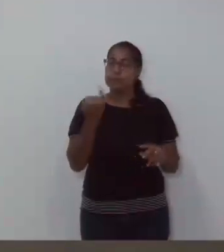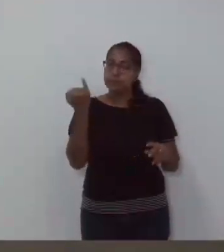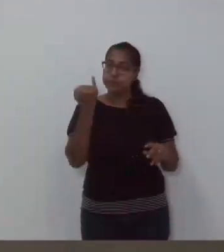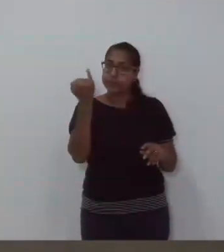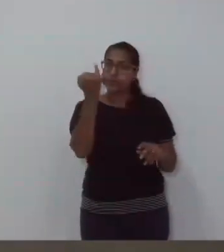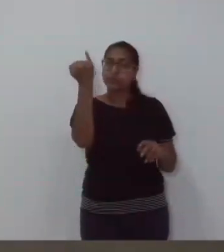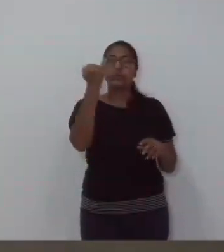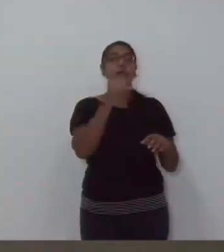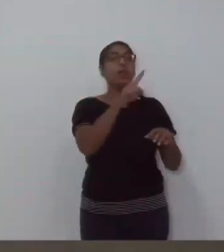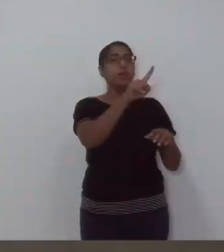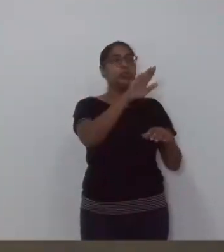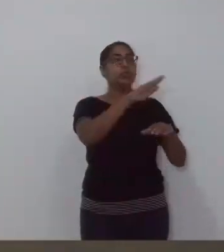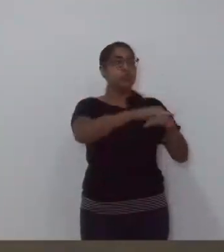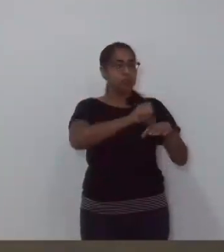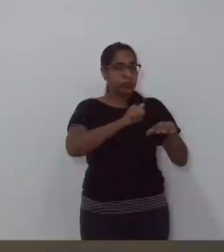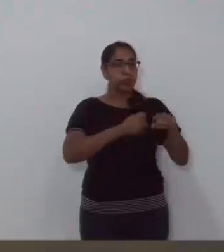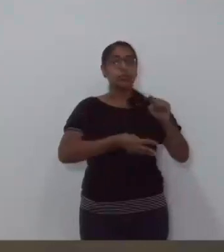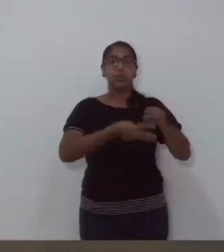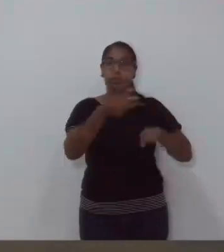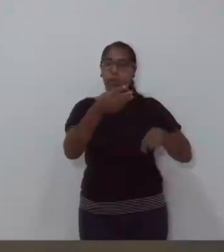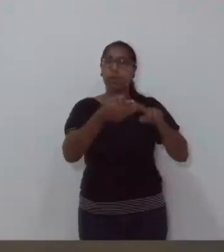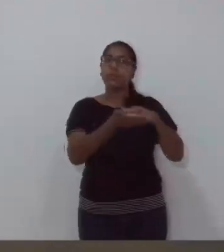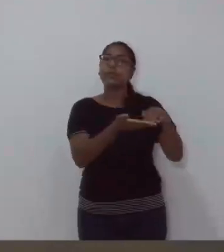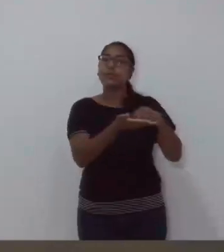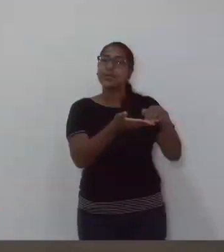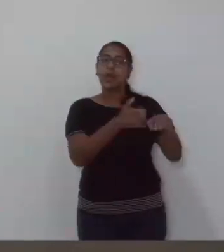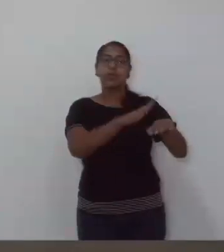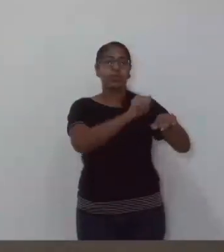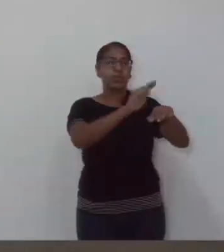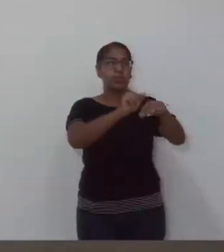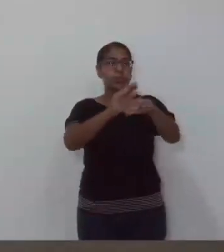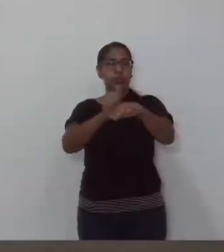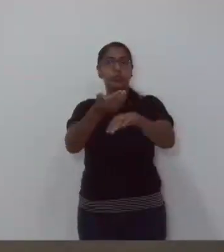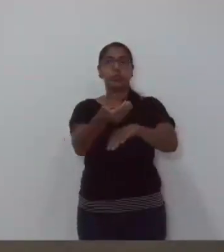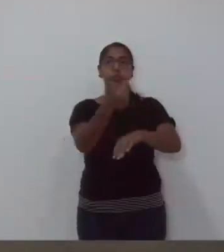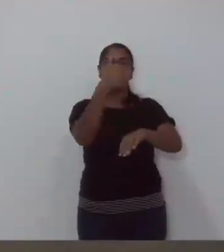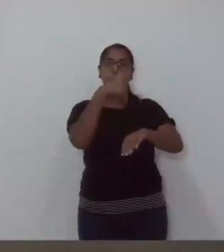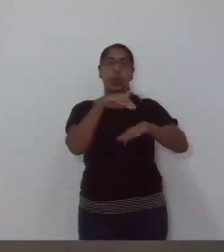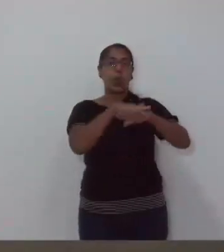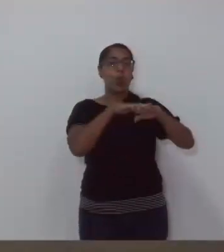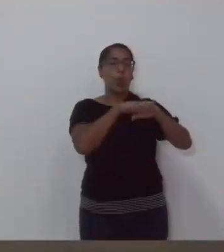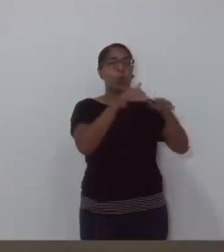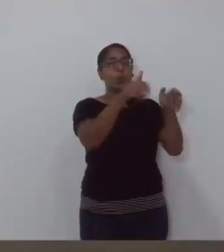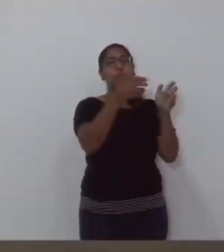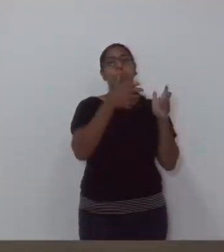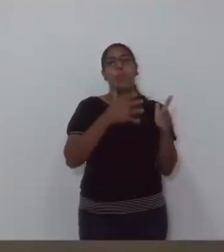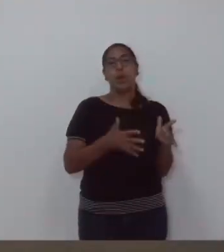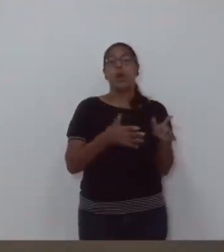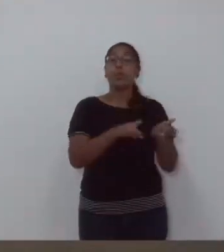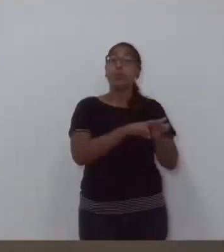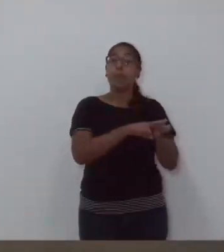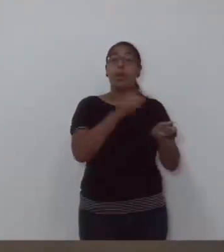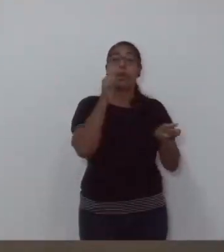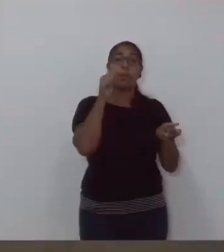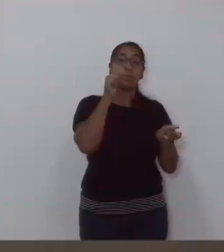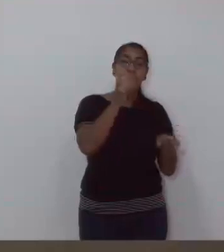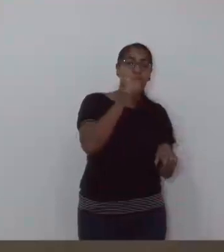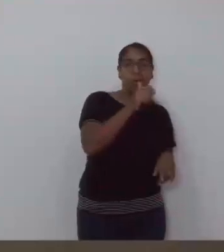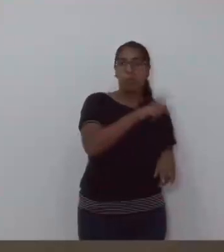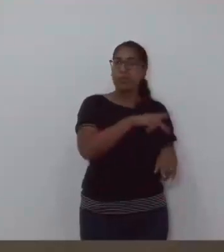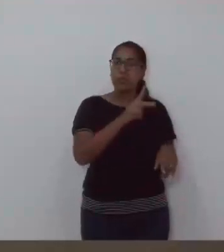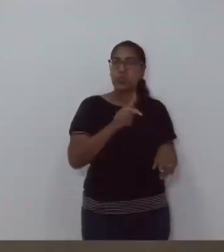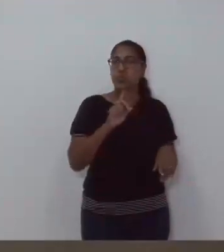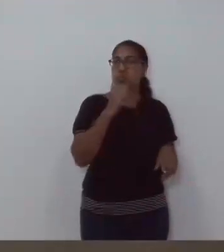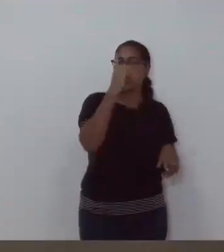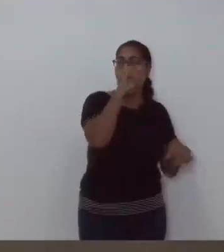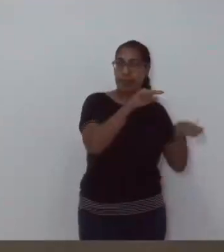importante que venham aqui, sim, tanto os secretários, todos os que foram convocados, e acho que até essas profissionais, essas professoras, diretoras,